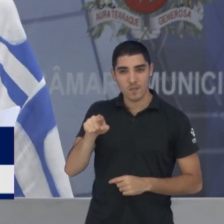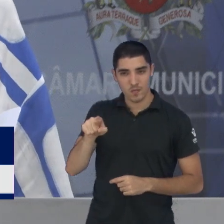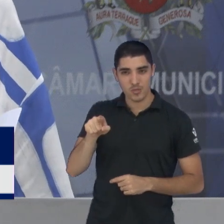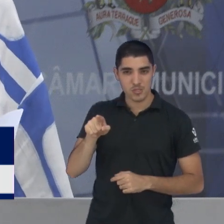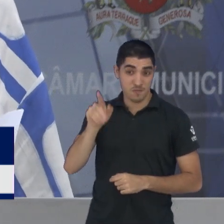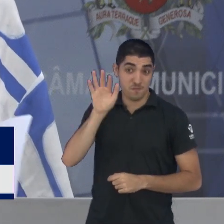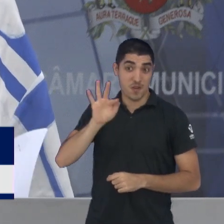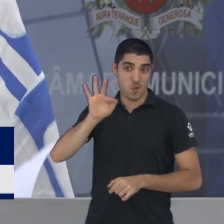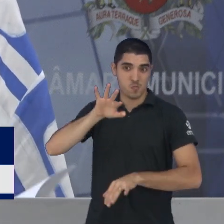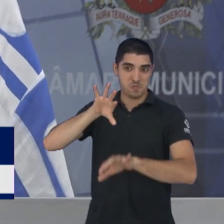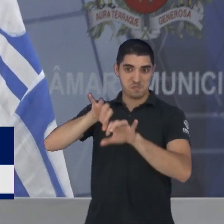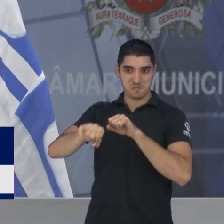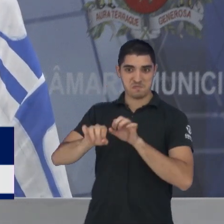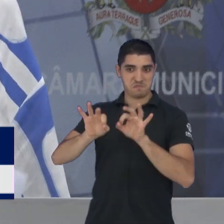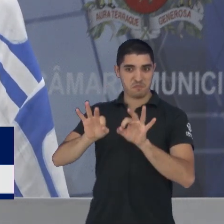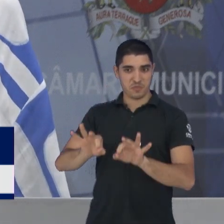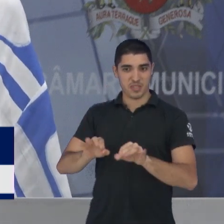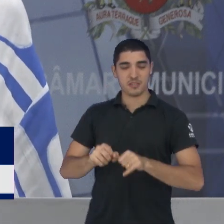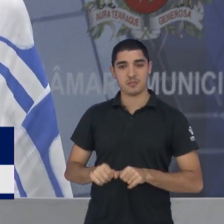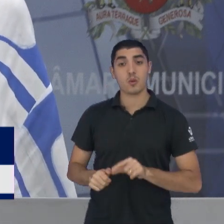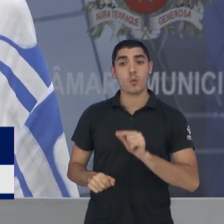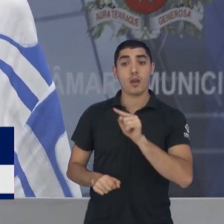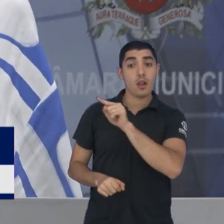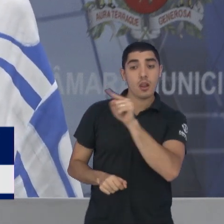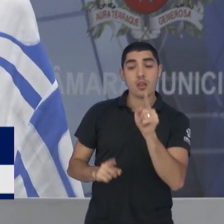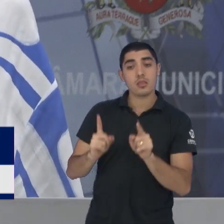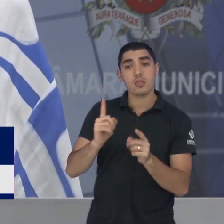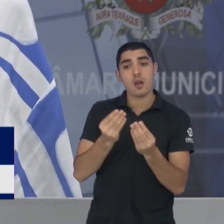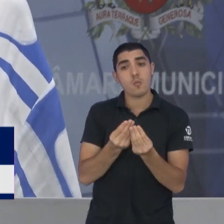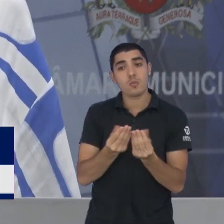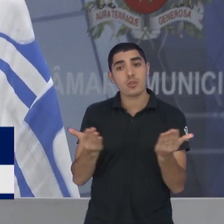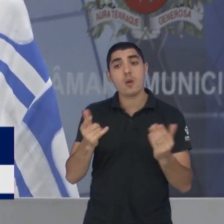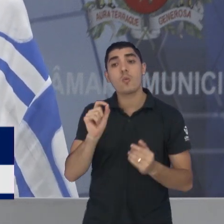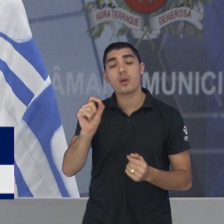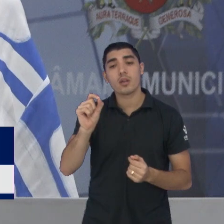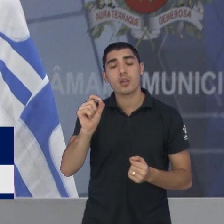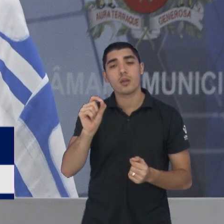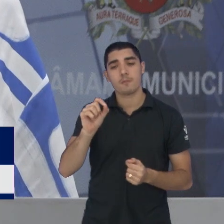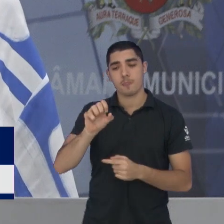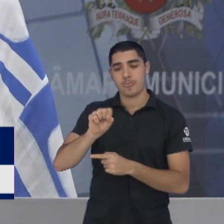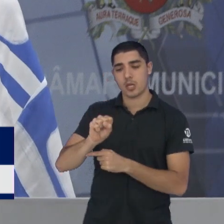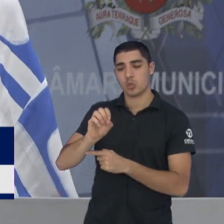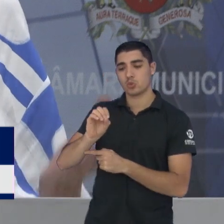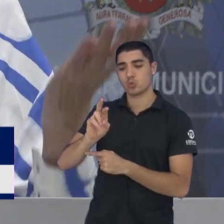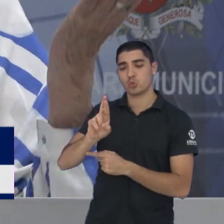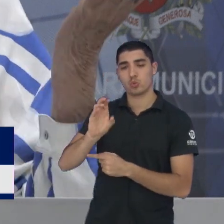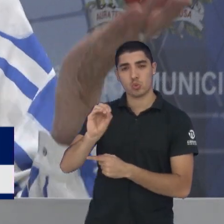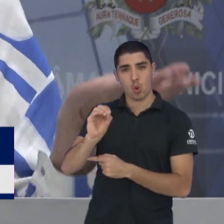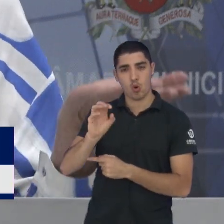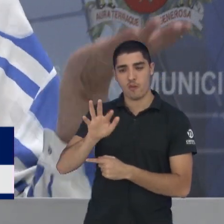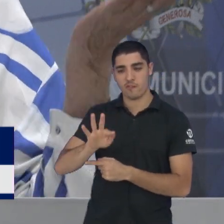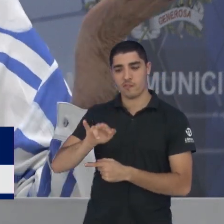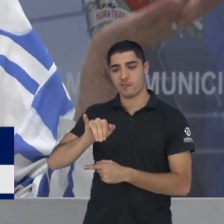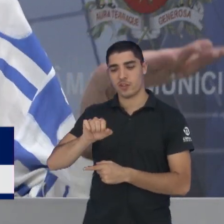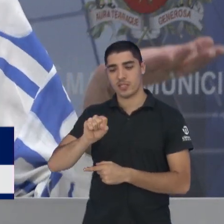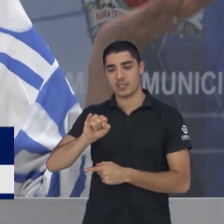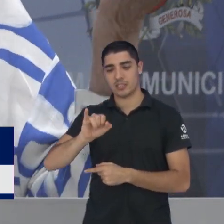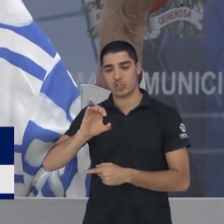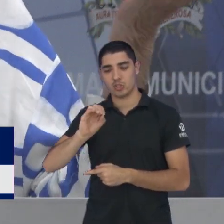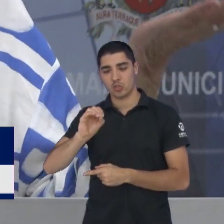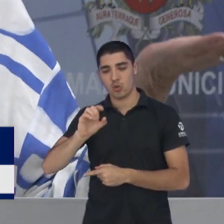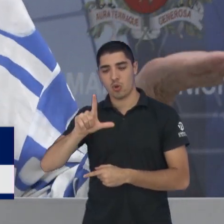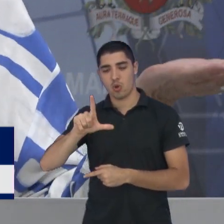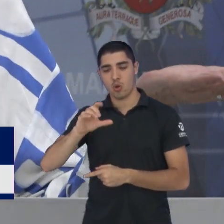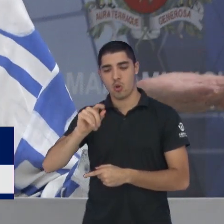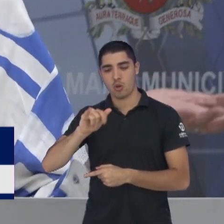universitário, eles não estão dando, fornecendo soro fisiológico para as famílias fazer os curativos dos seus pacientes